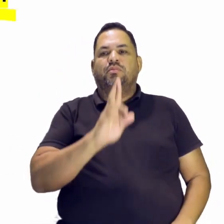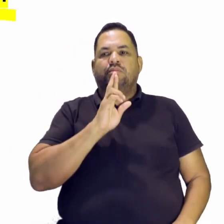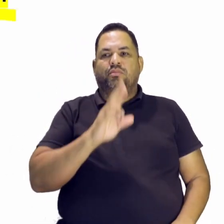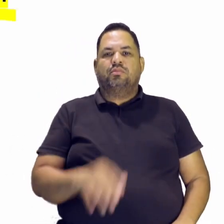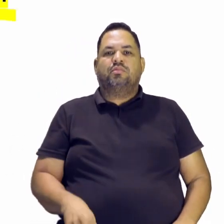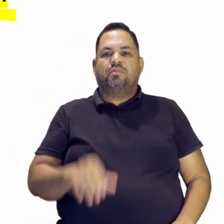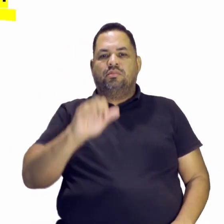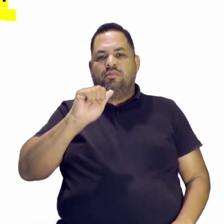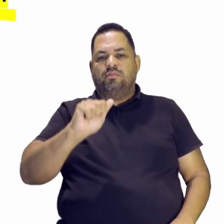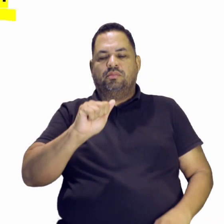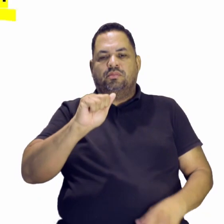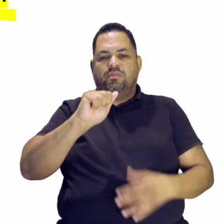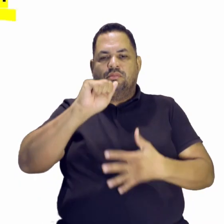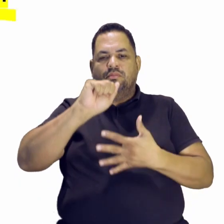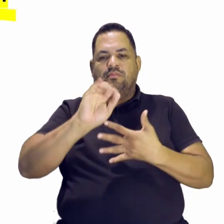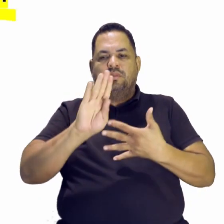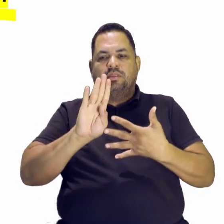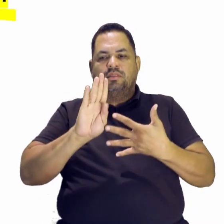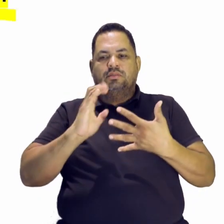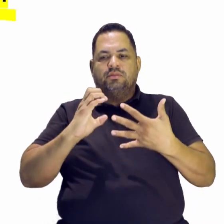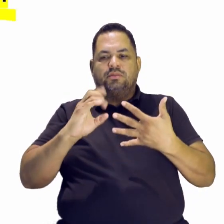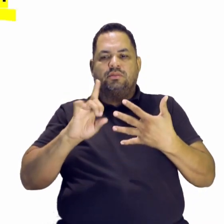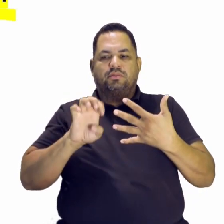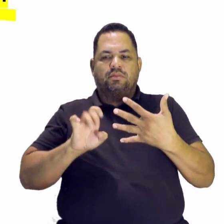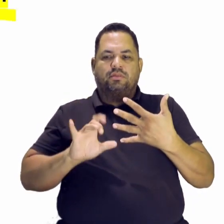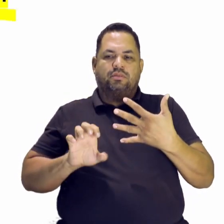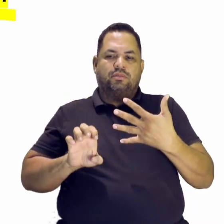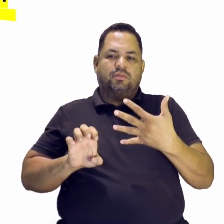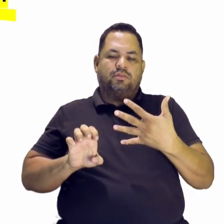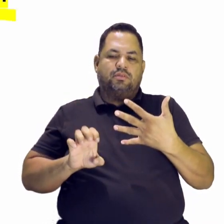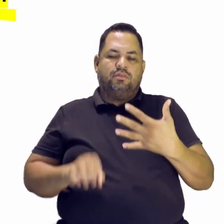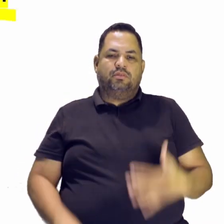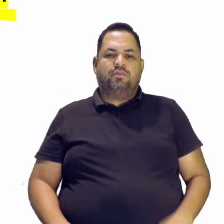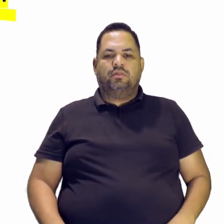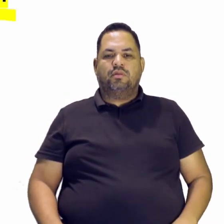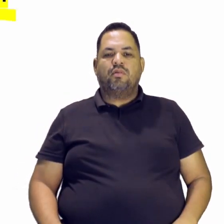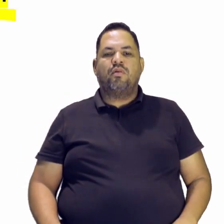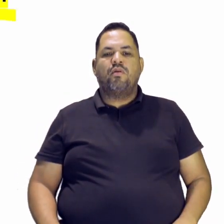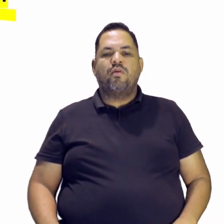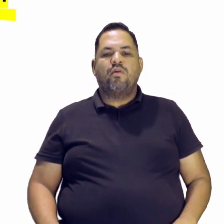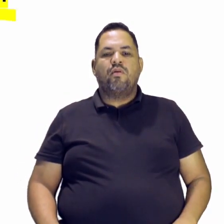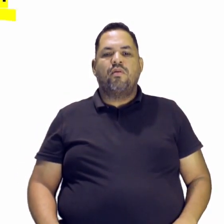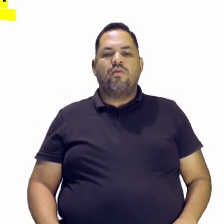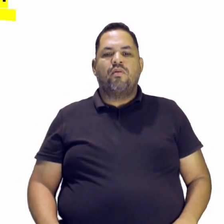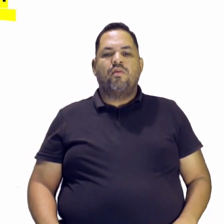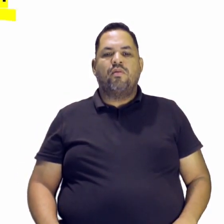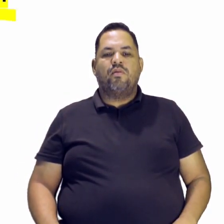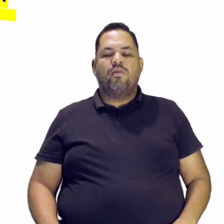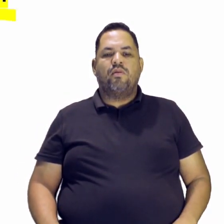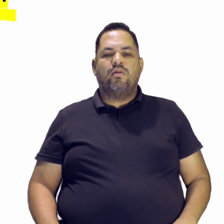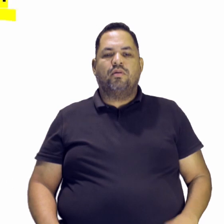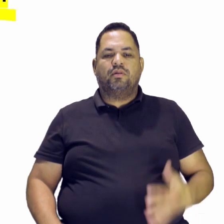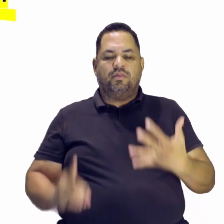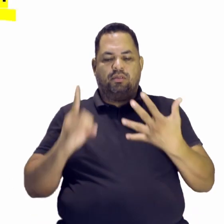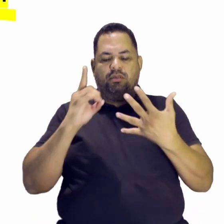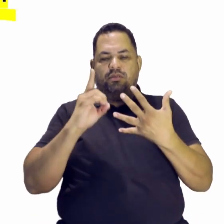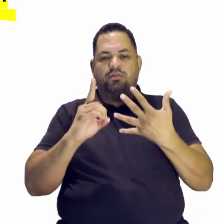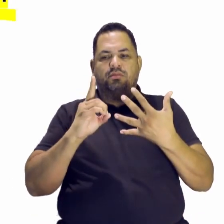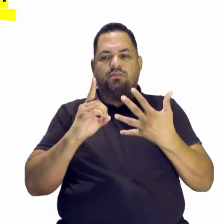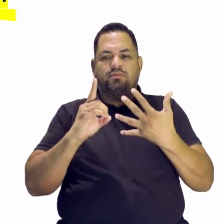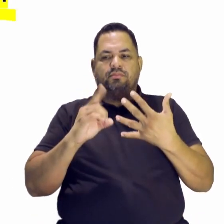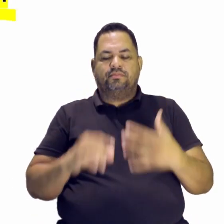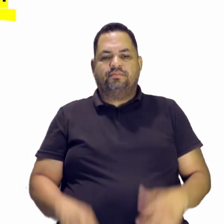A, B, C, D ou E? Claro, né, gente? É da elasticidade. Então, ele